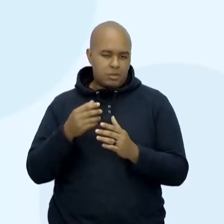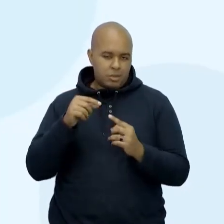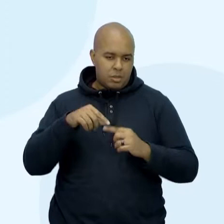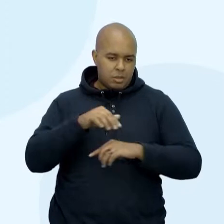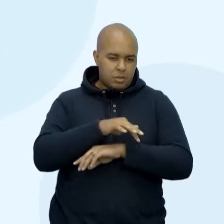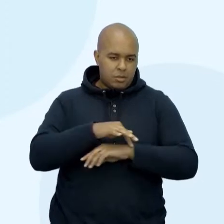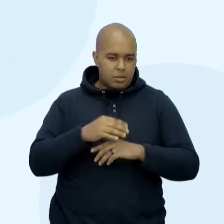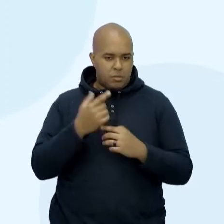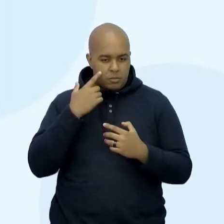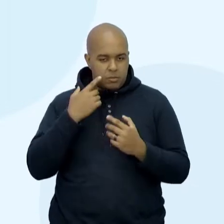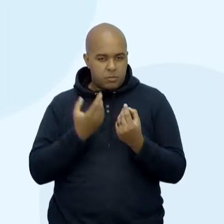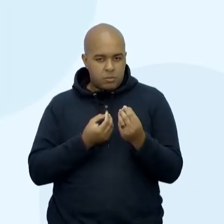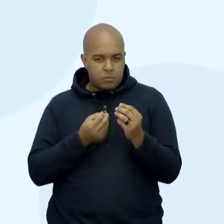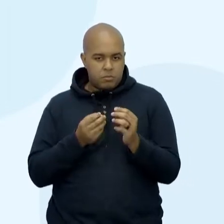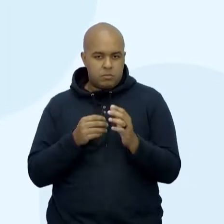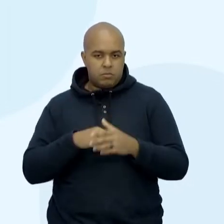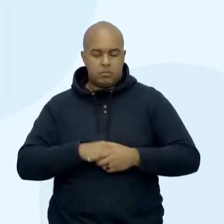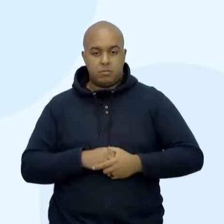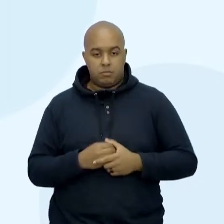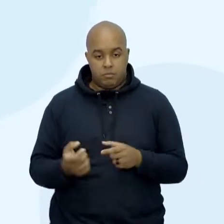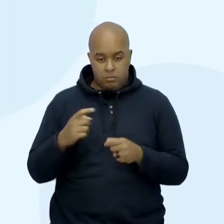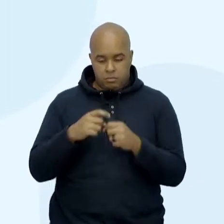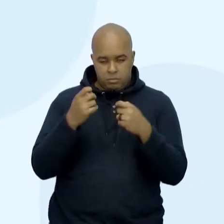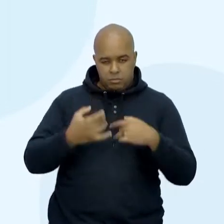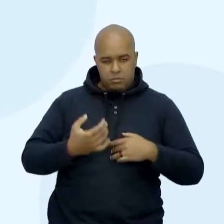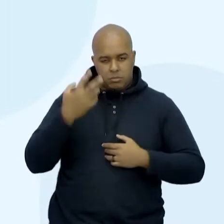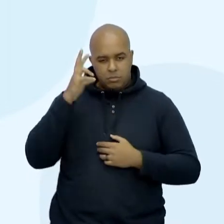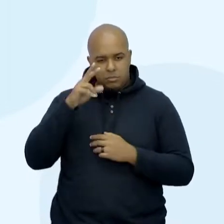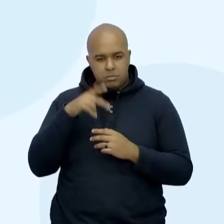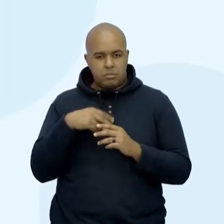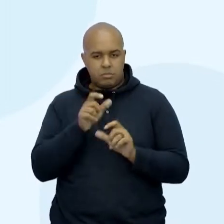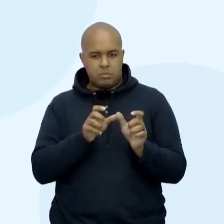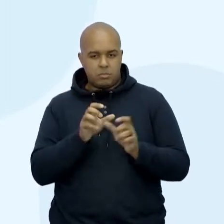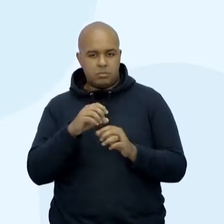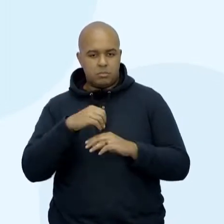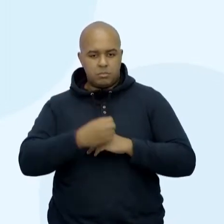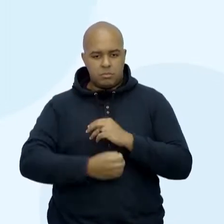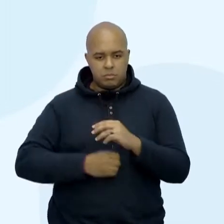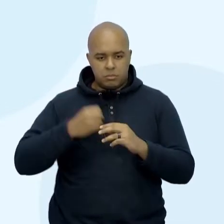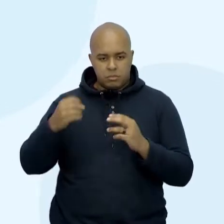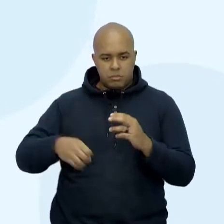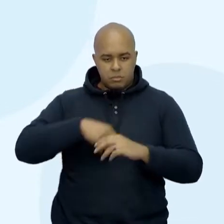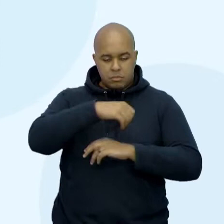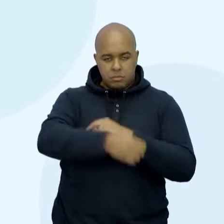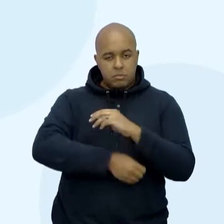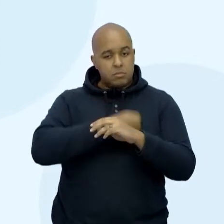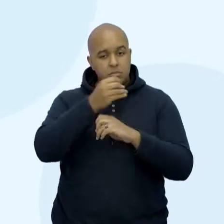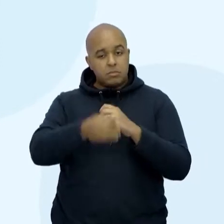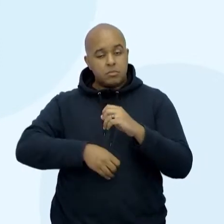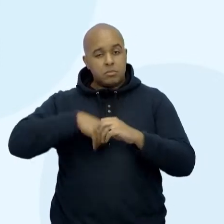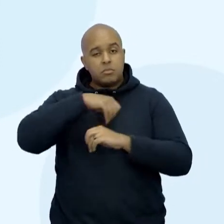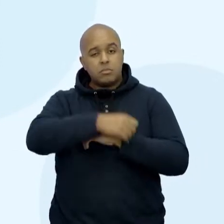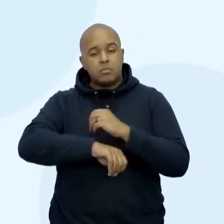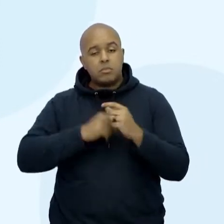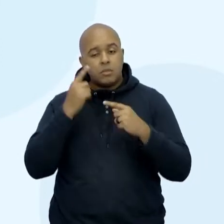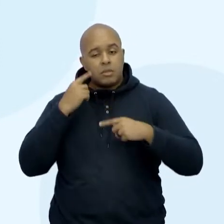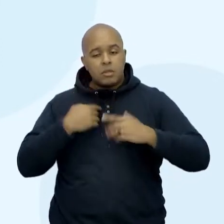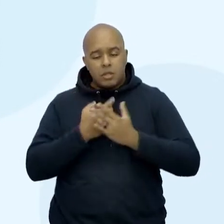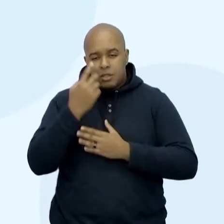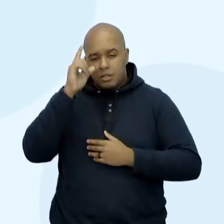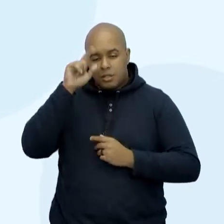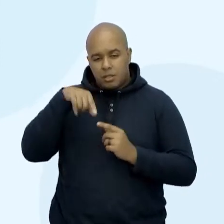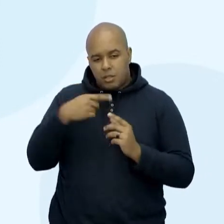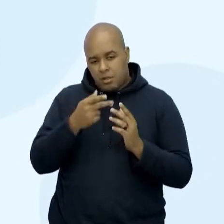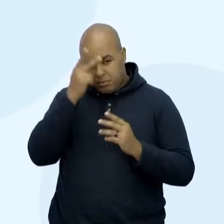fisicamente, tá? Então nós vamos voltar um pouquinho na história para falar um pouquinho sobre o modelo atômico. O que nós temos aí é a projeção das ideias